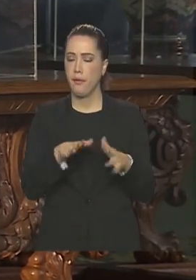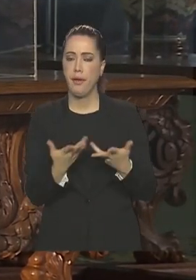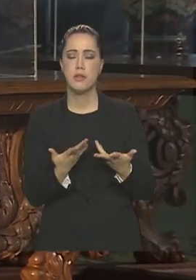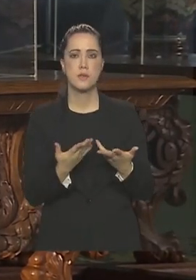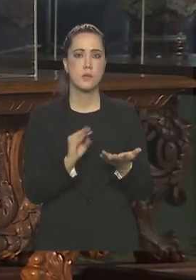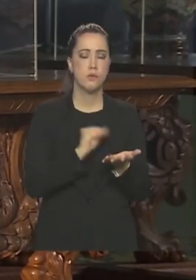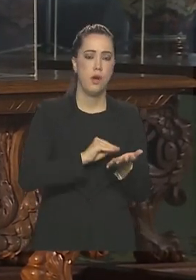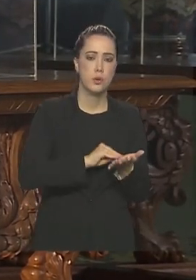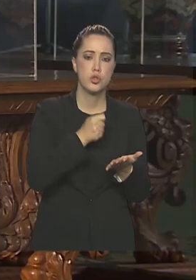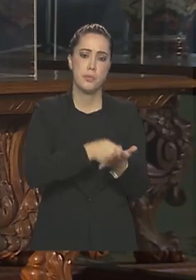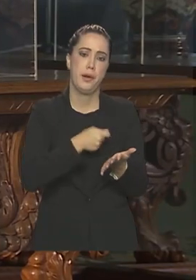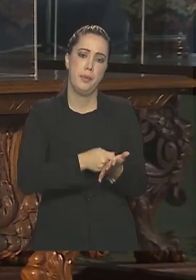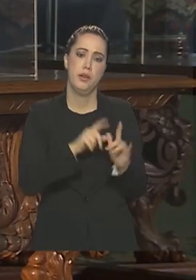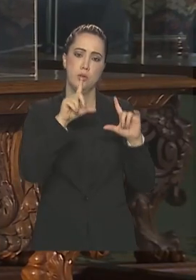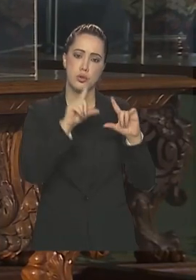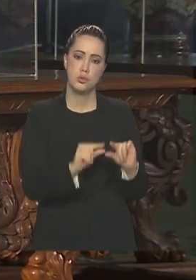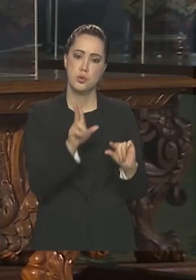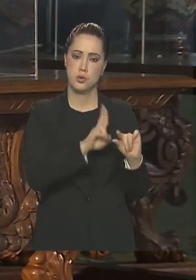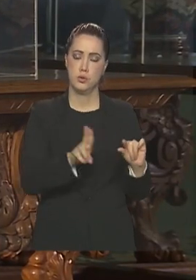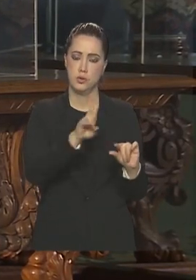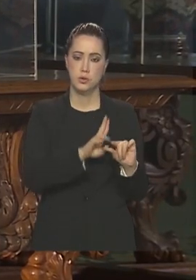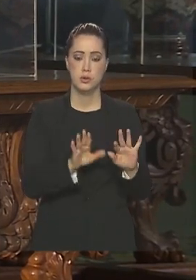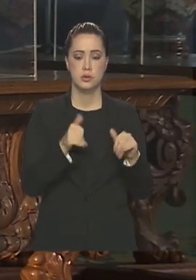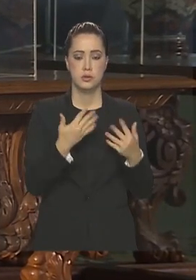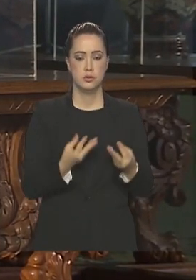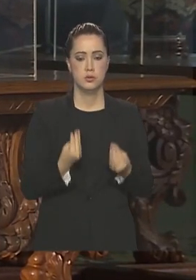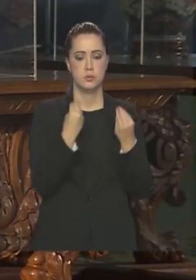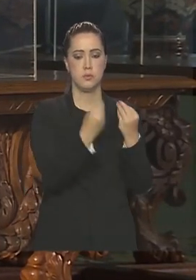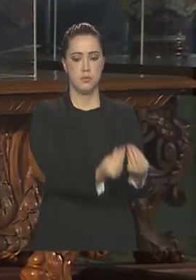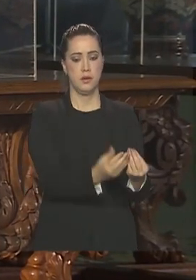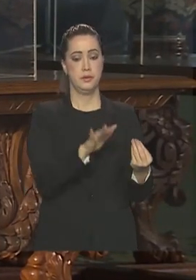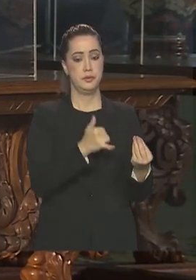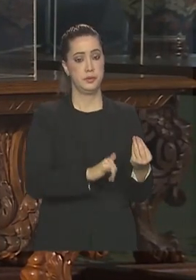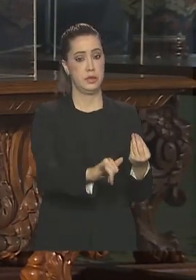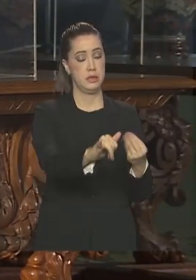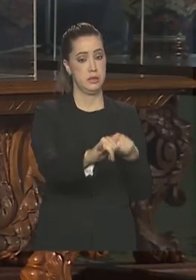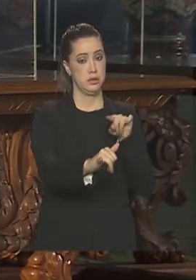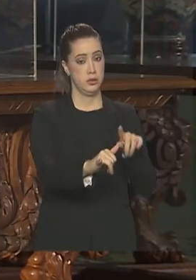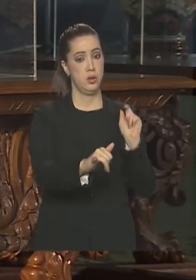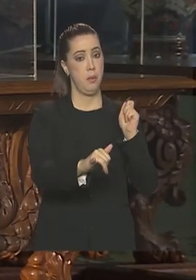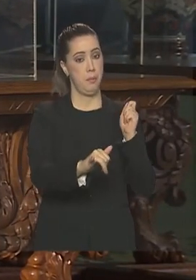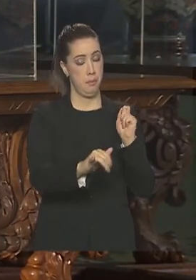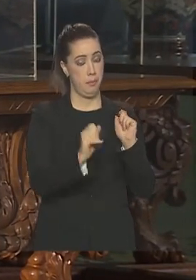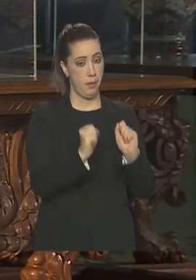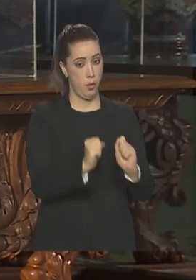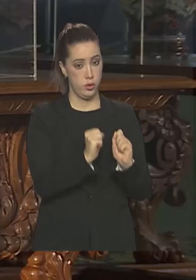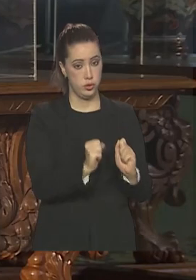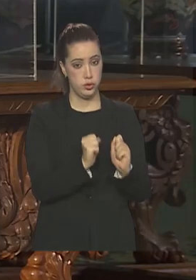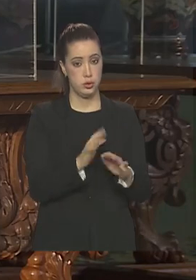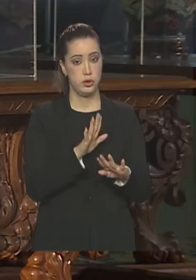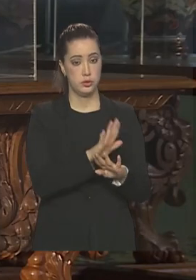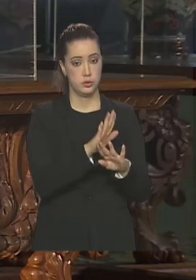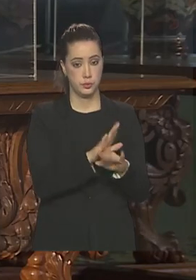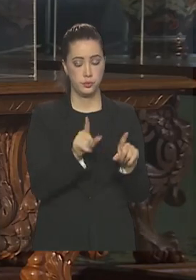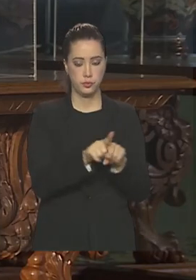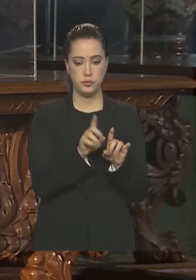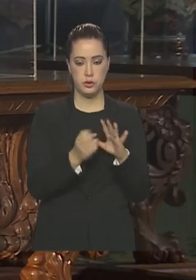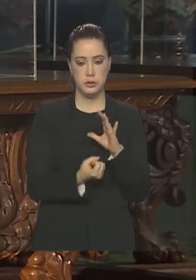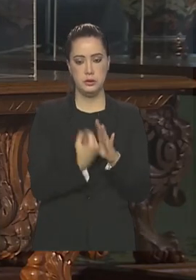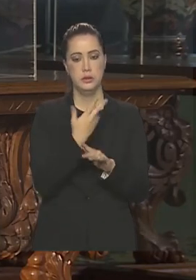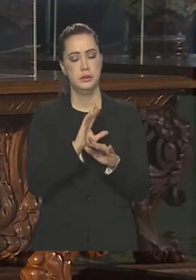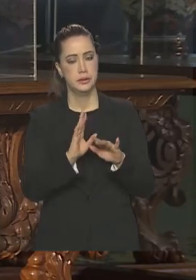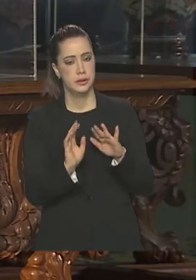e redução de mercado. E com esses recursos, as distribuidoras poderão cumprir os seus compromissos com os agentes